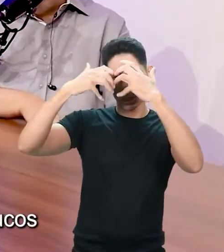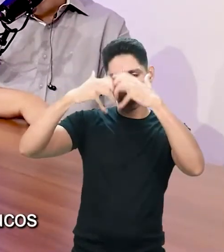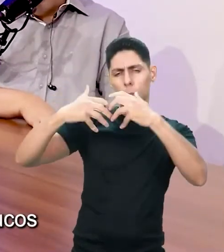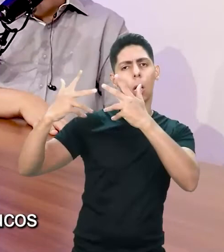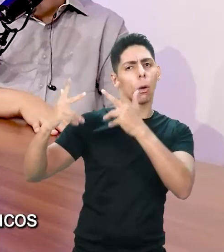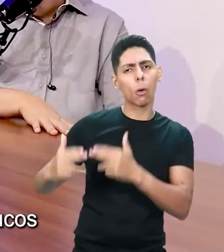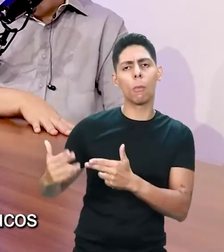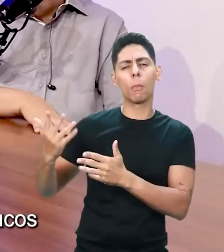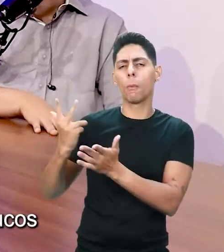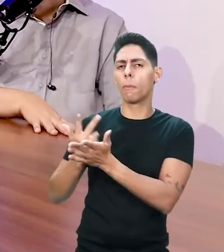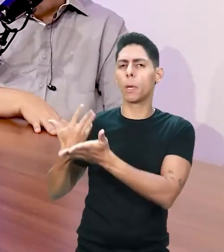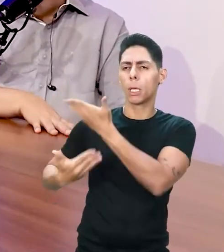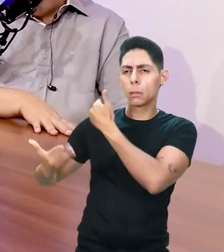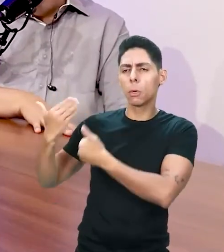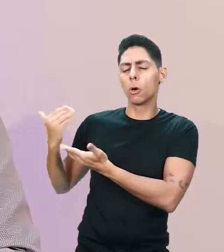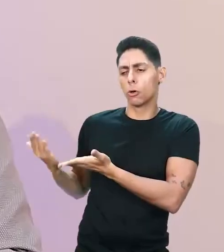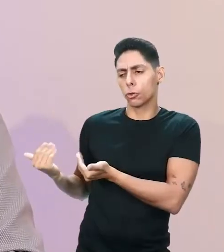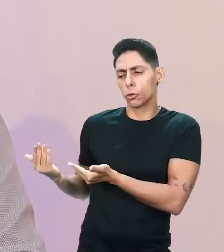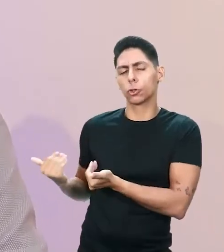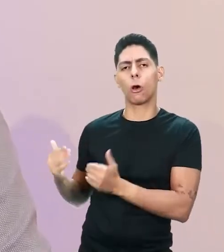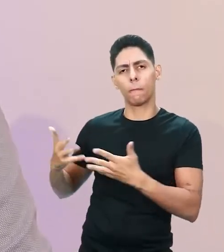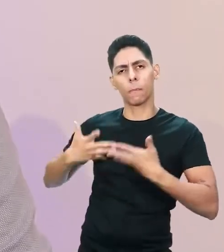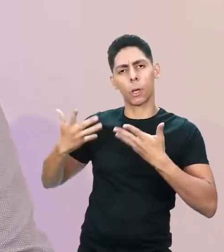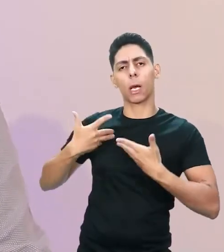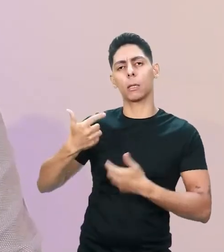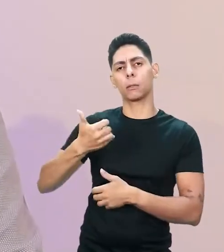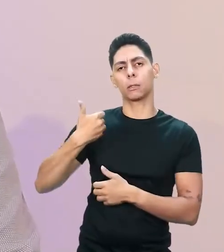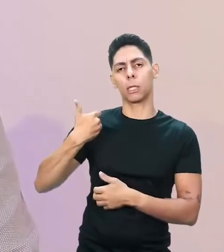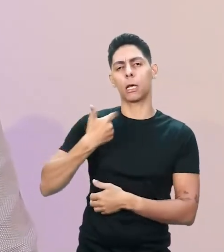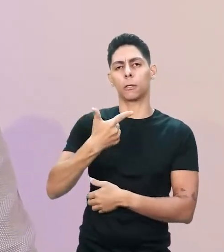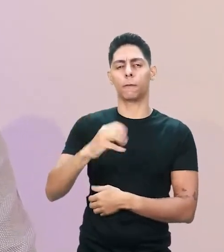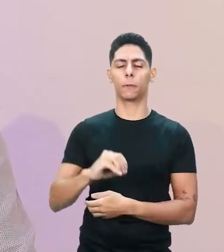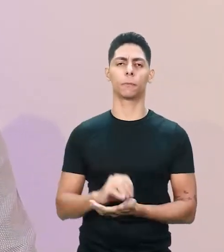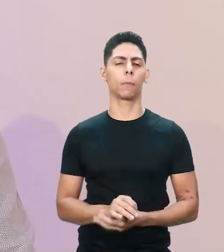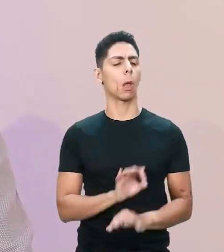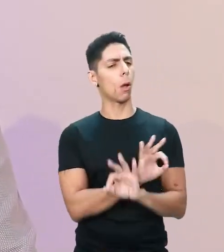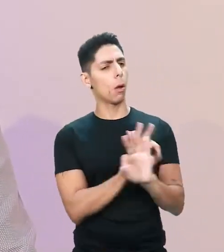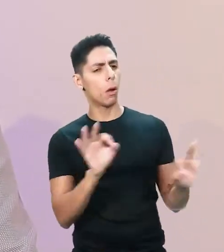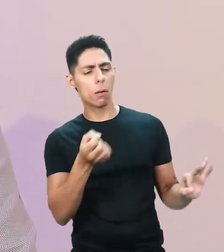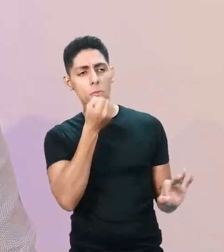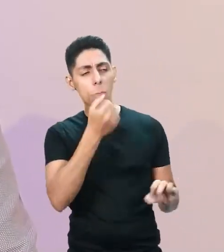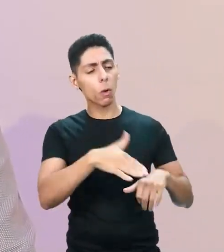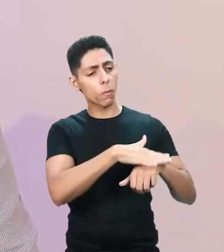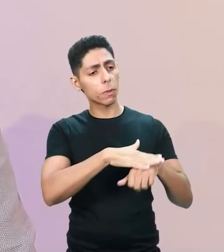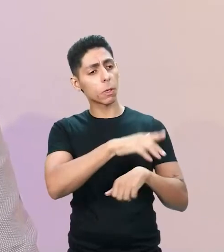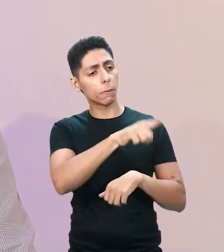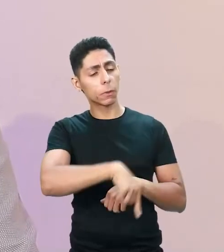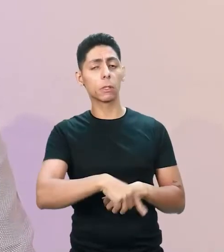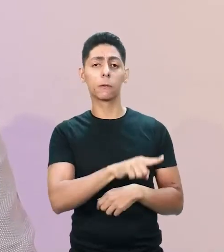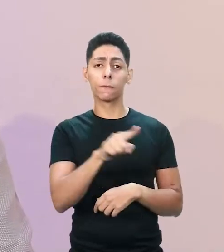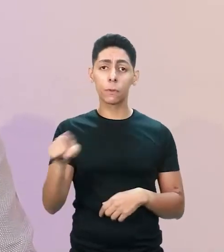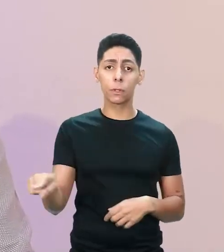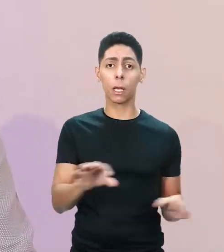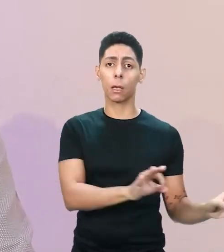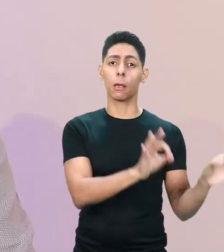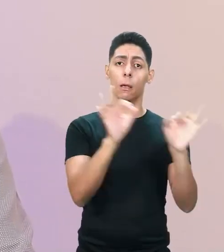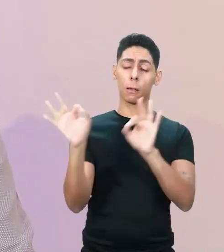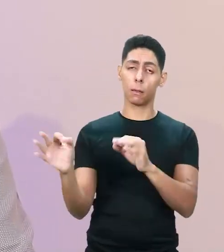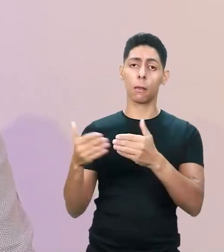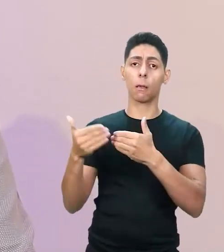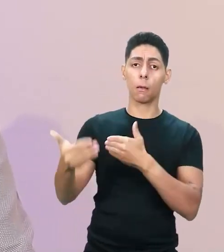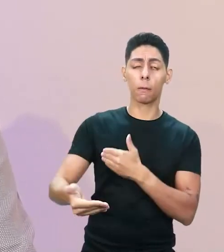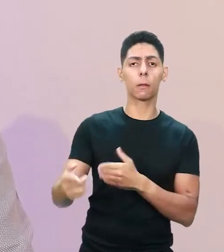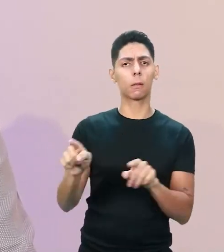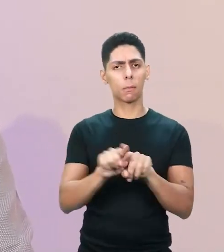jovem empolgado de 20 e poucos anos. Ah, maravilha. Professor, bom demais falar com você. E se você que está aí do outro lado nos assistindo